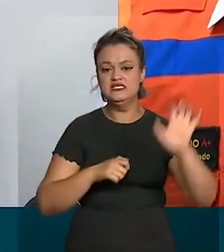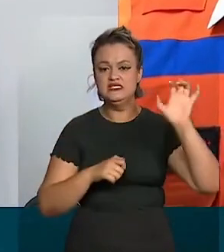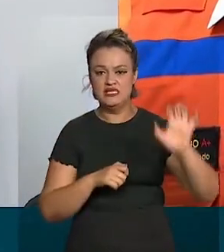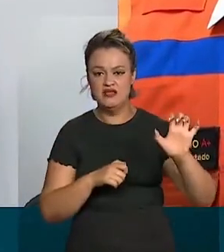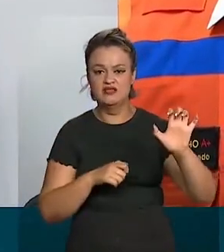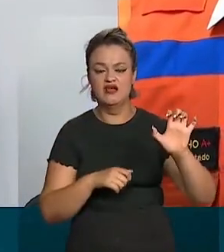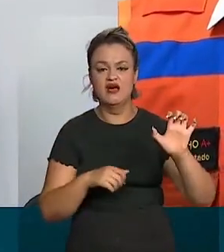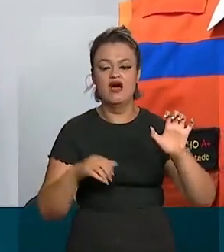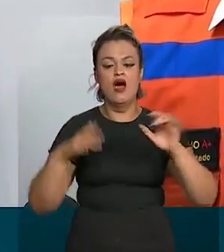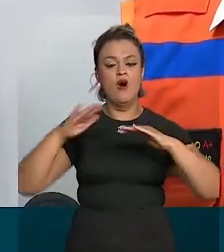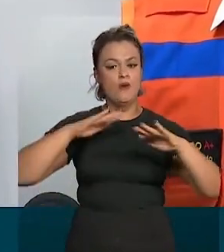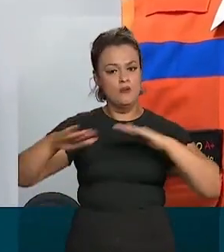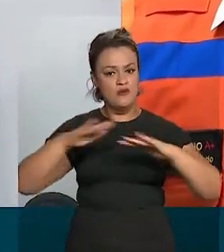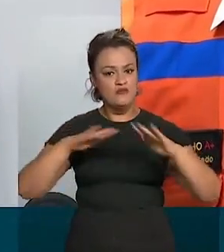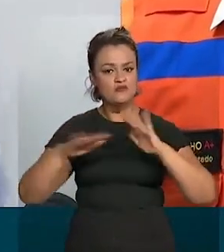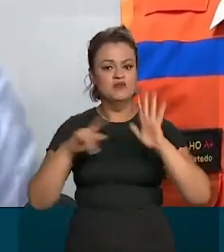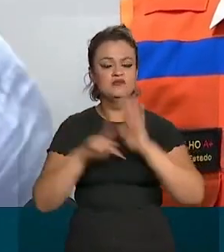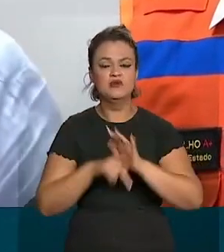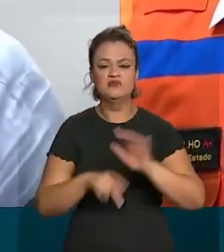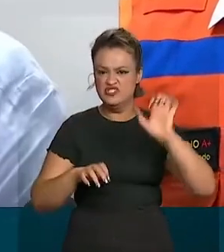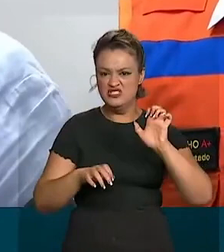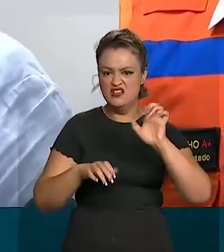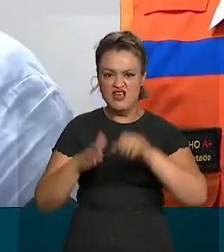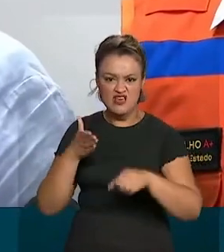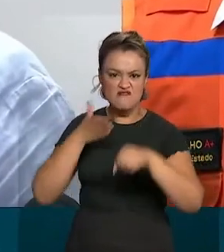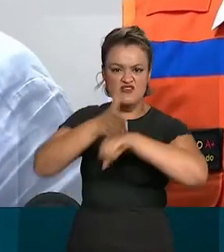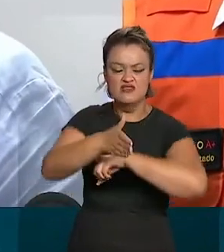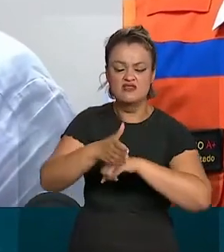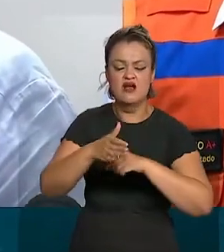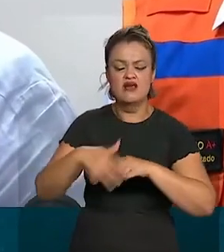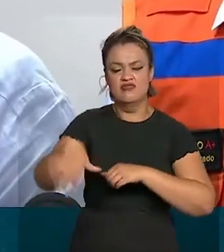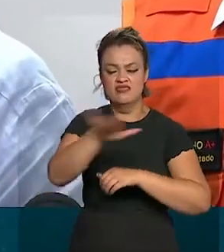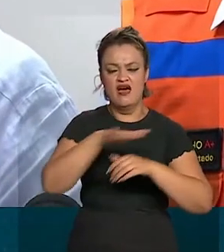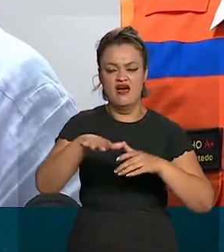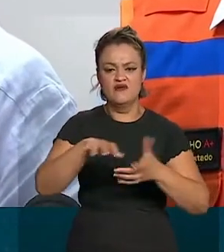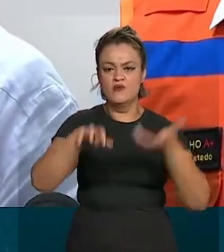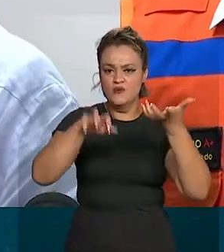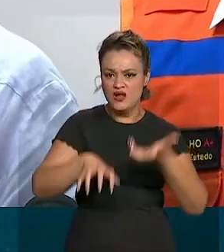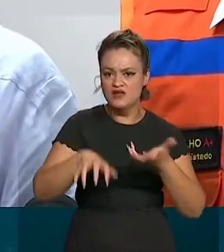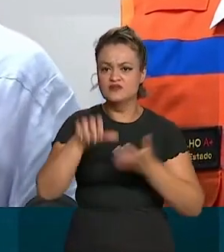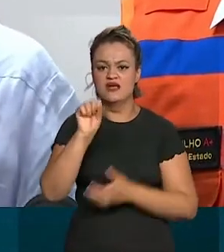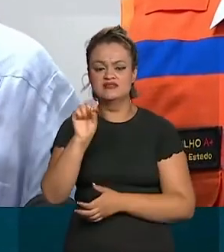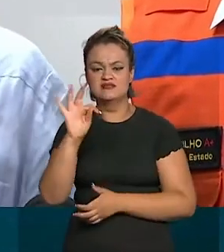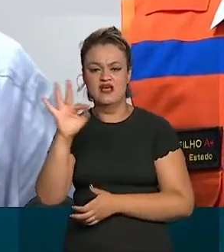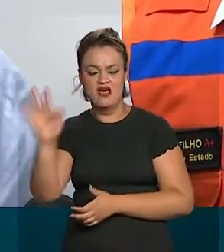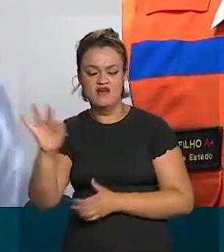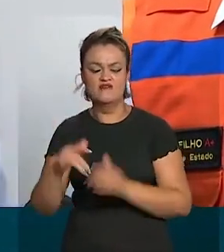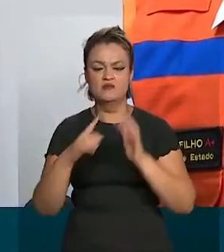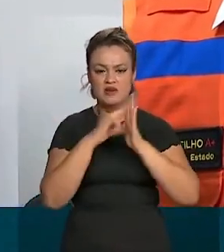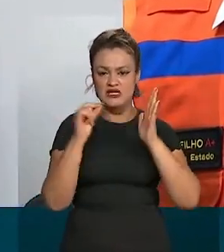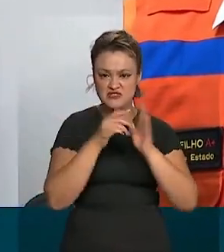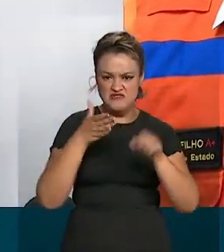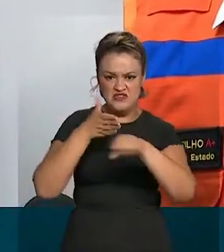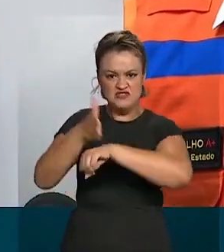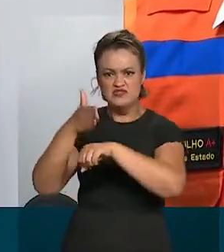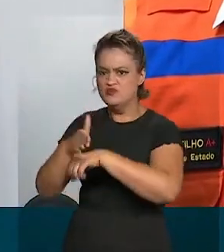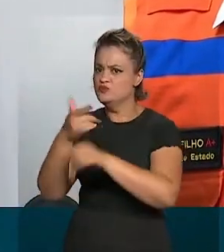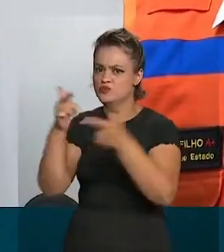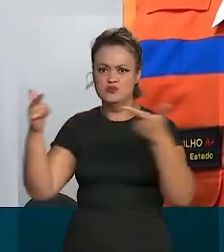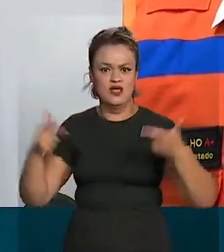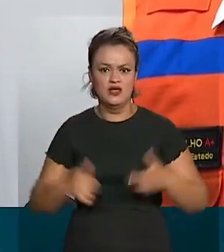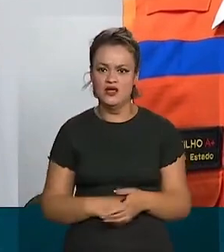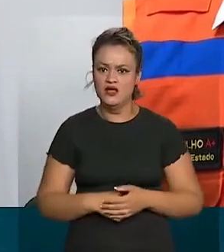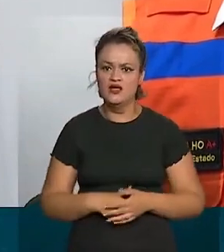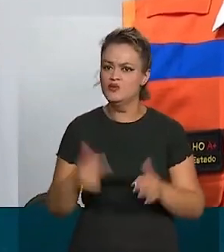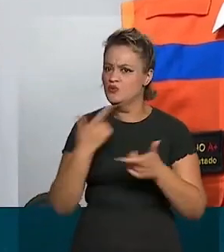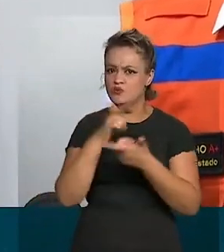de algum movimento de esquerda invadisse o Congresso Nacional, a Suprema Corte e o Palácio do Planalto. Não tem